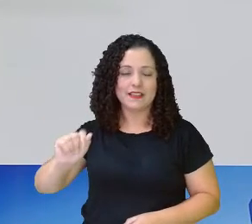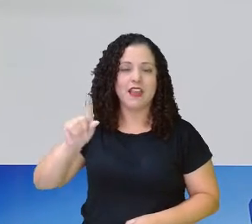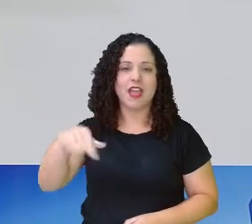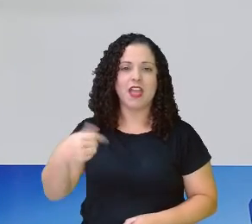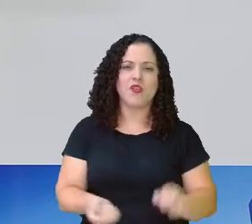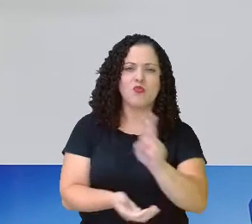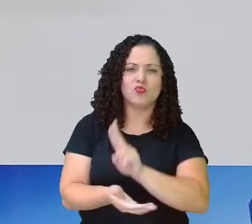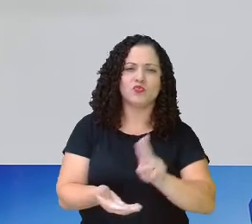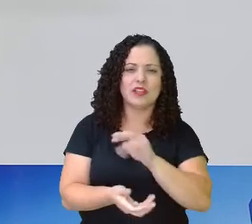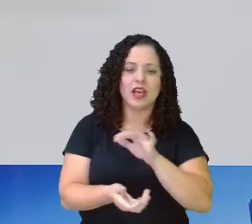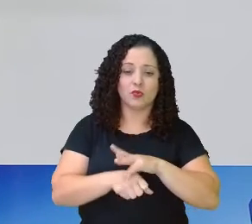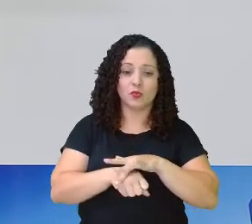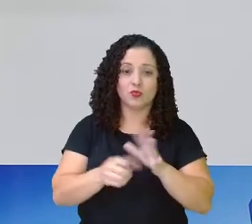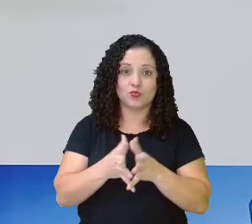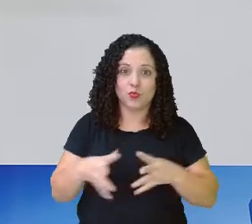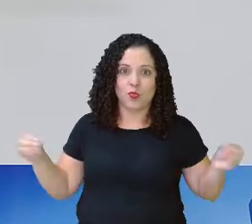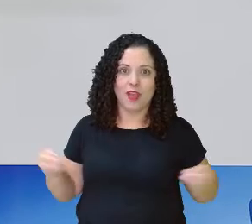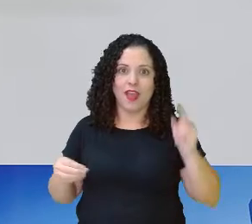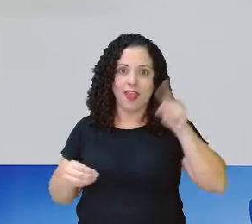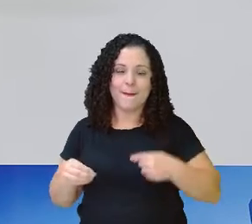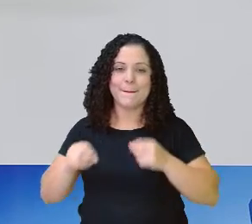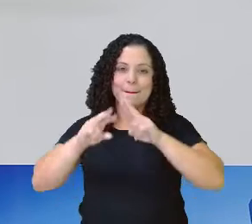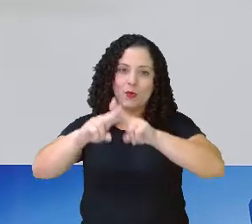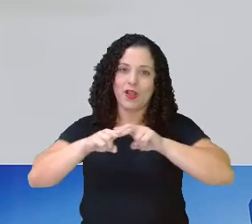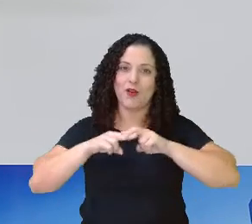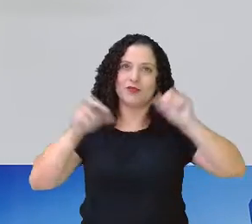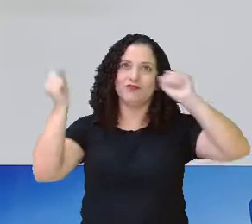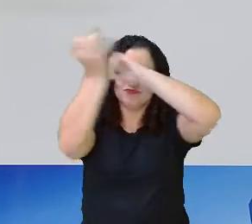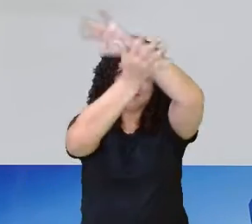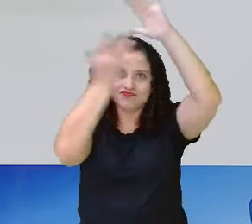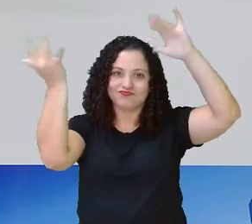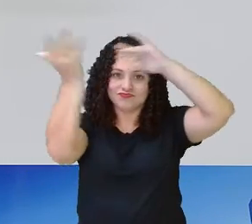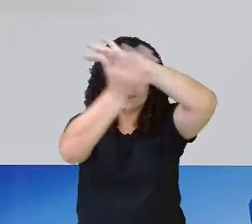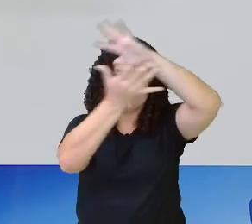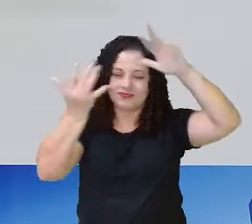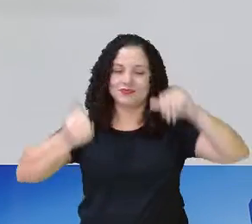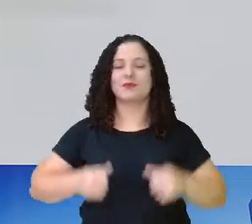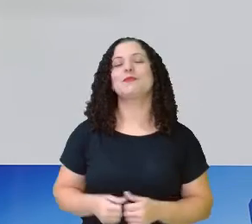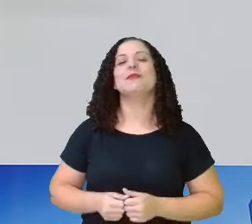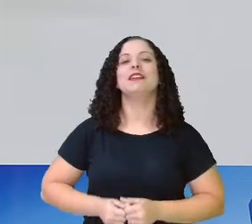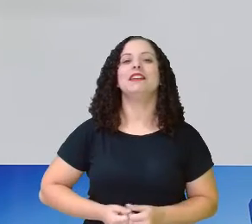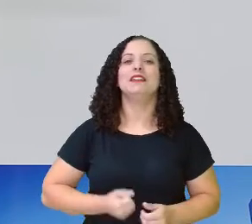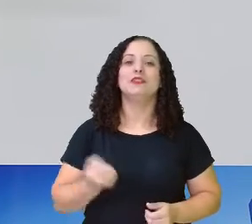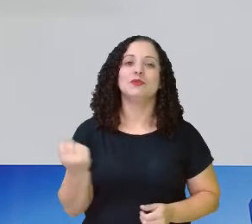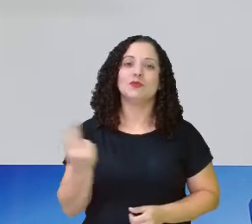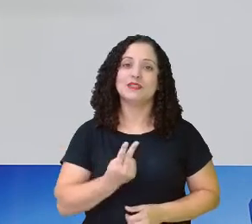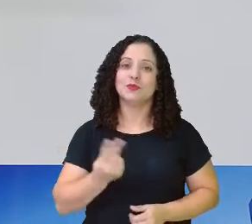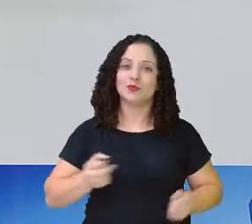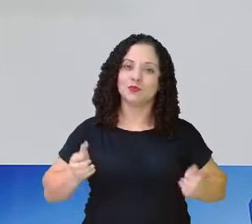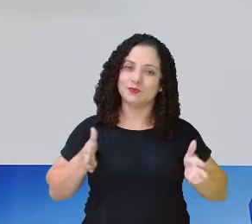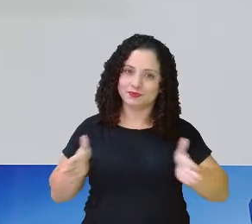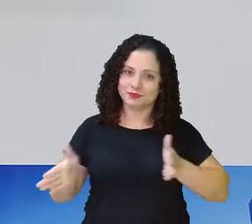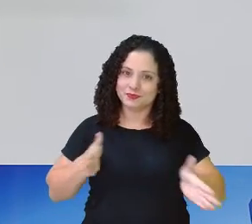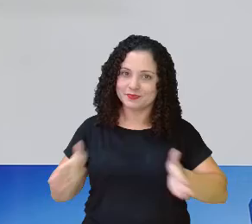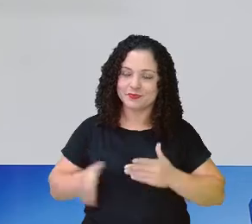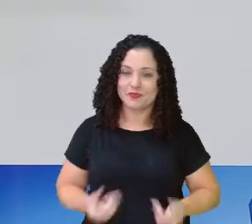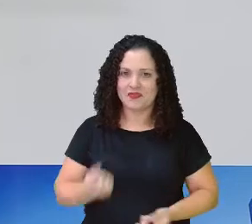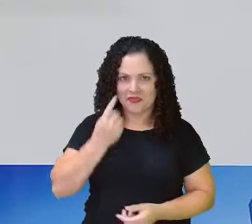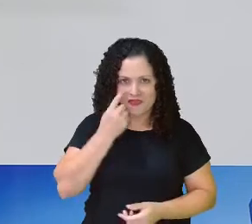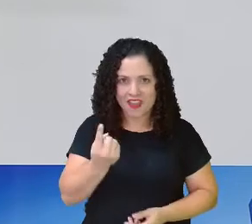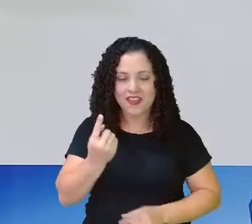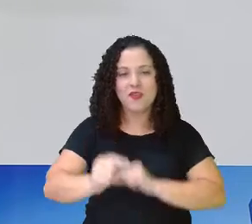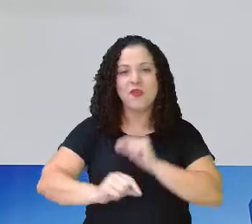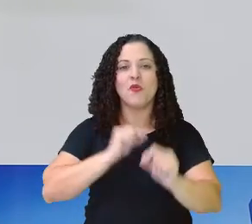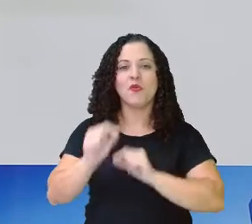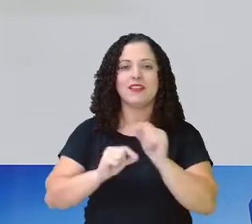dentro da astronomia, tá, gente? E aí, no nosso segundo bimestre, nós tínhamos visto a vida fora